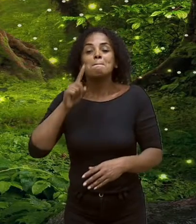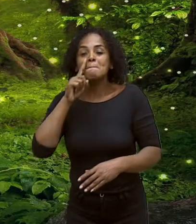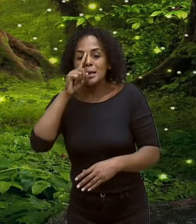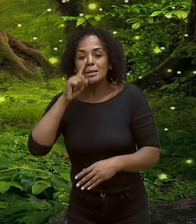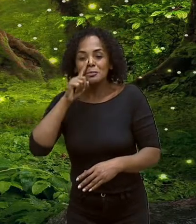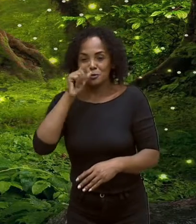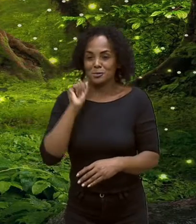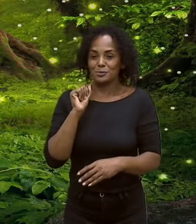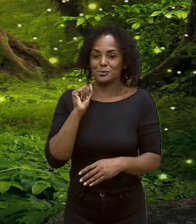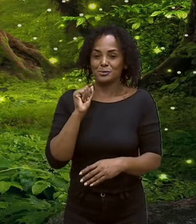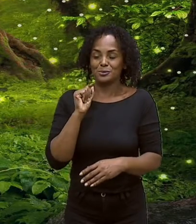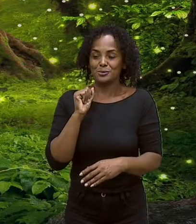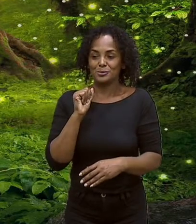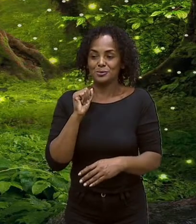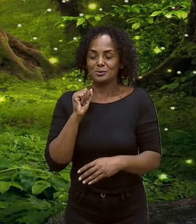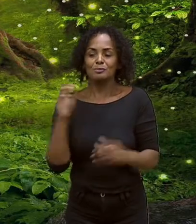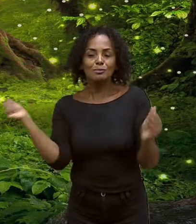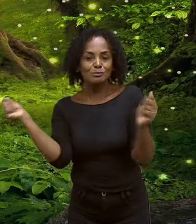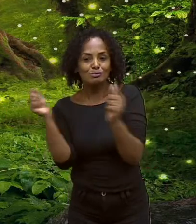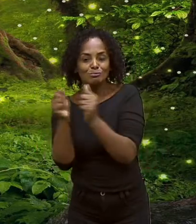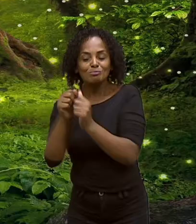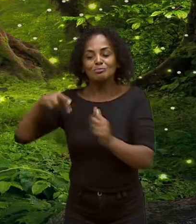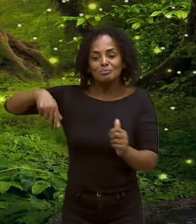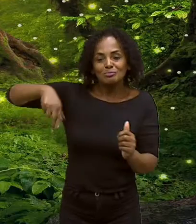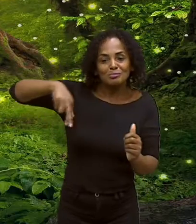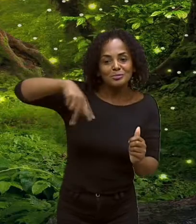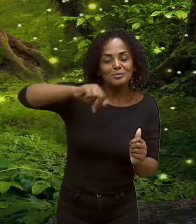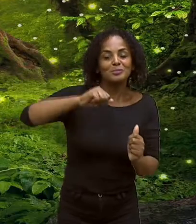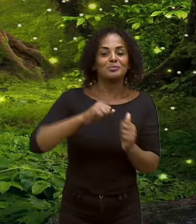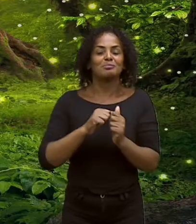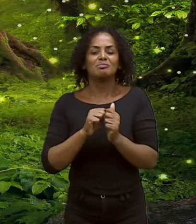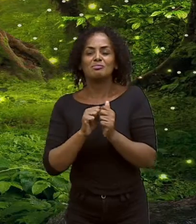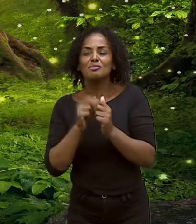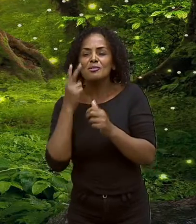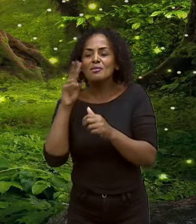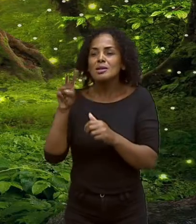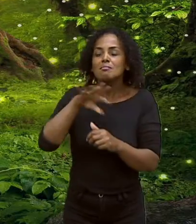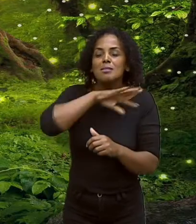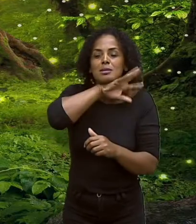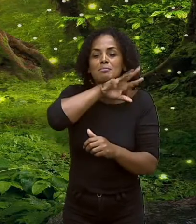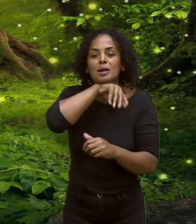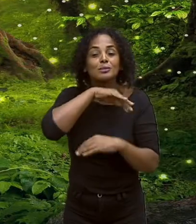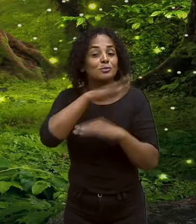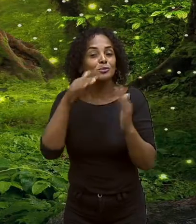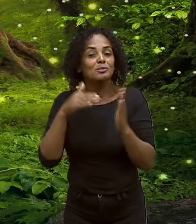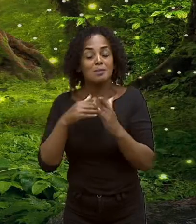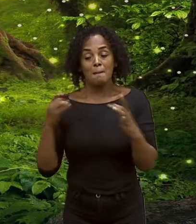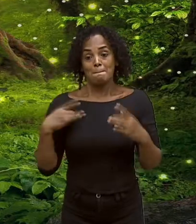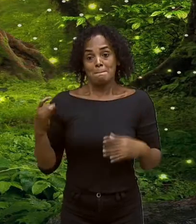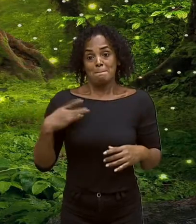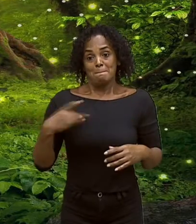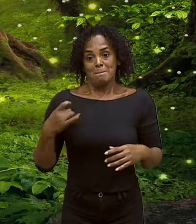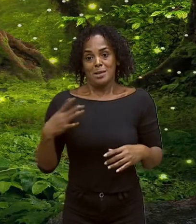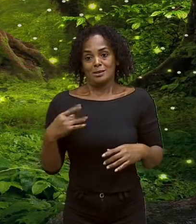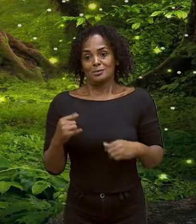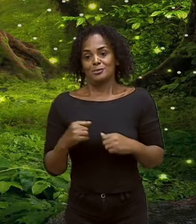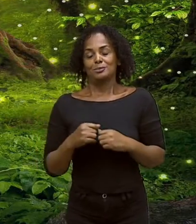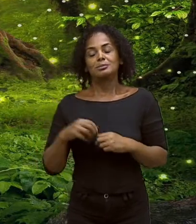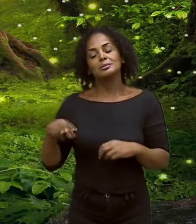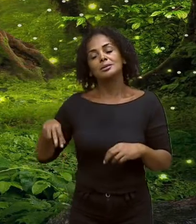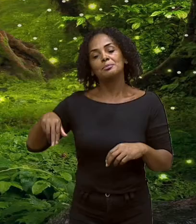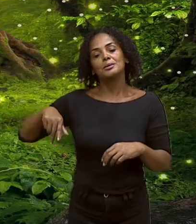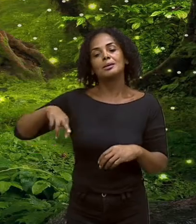perigoso. Siga-me e verás, isso sim, que todos aqui têm medo de mim. E